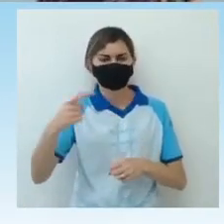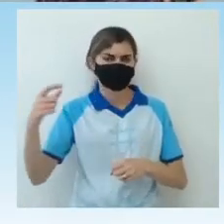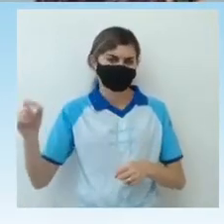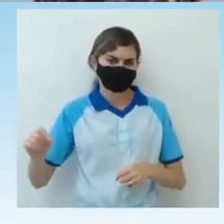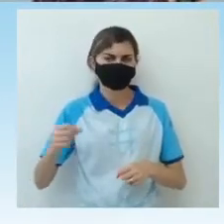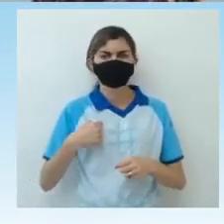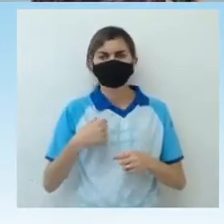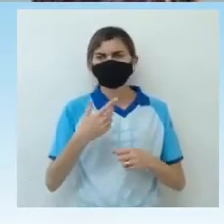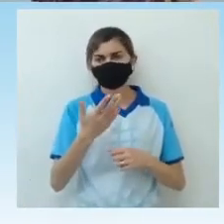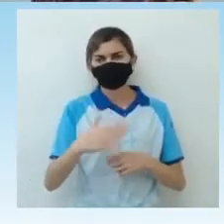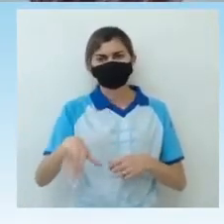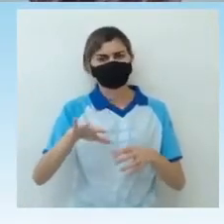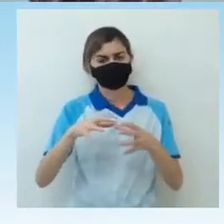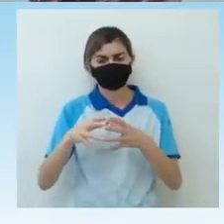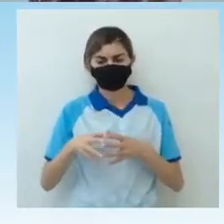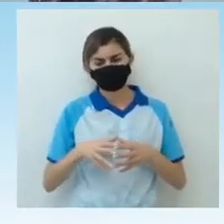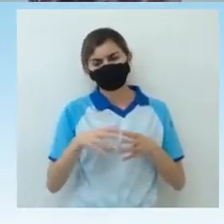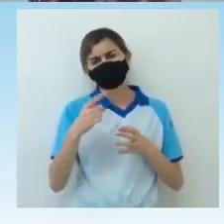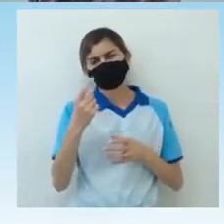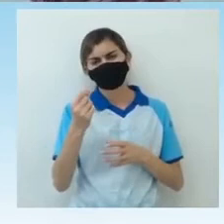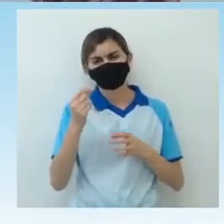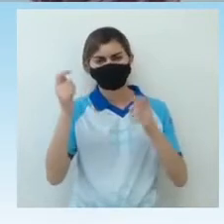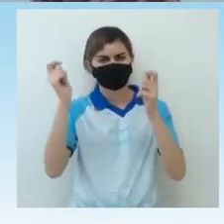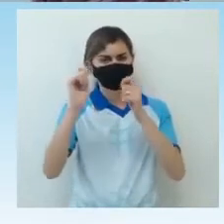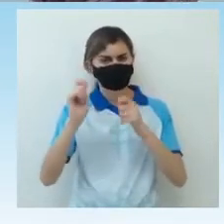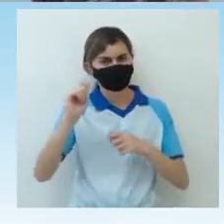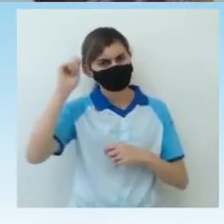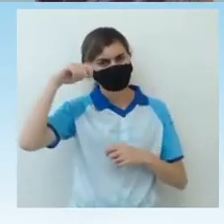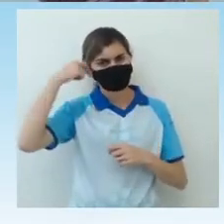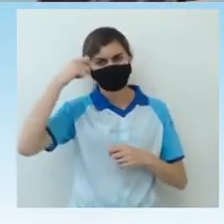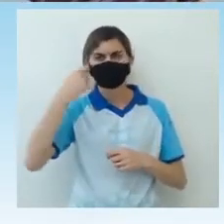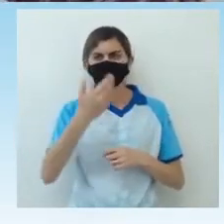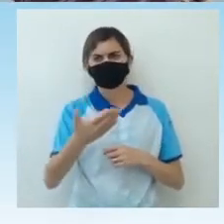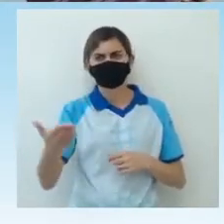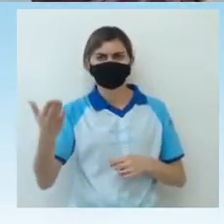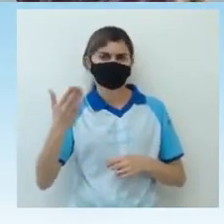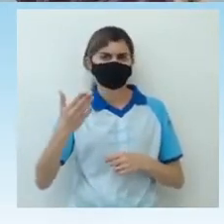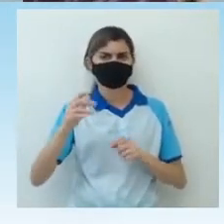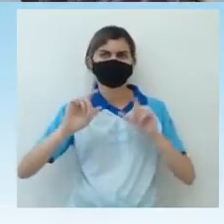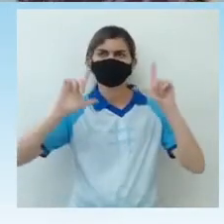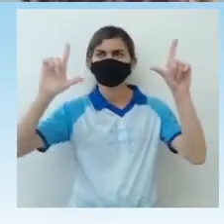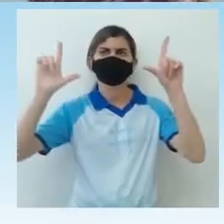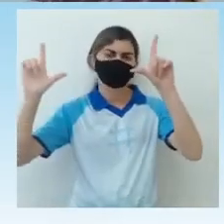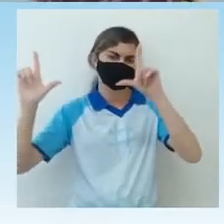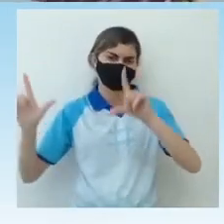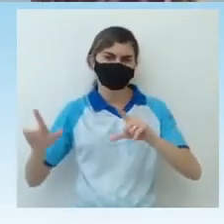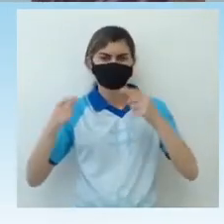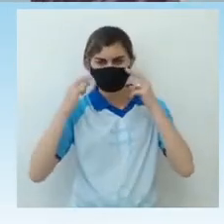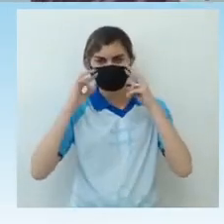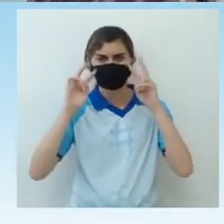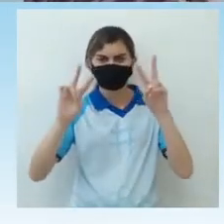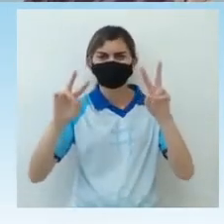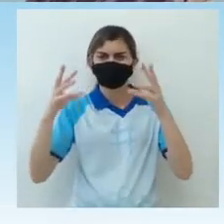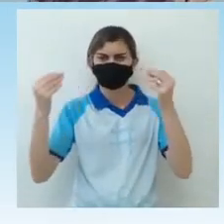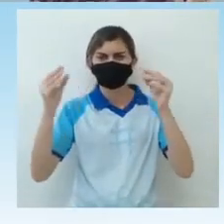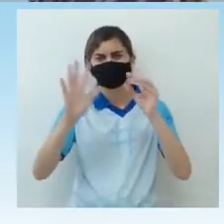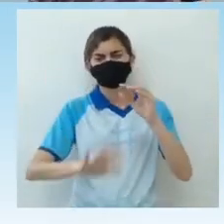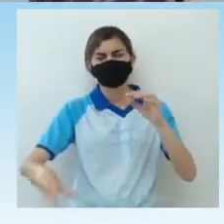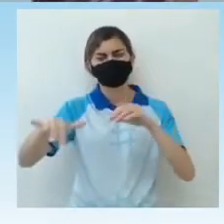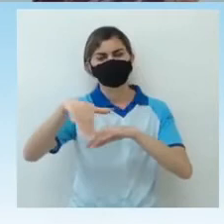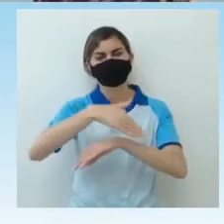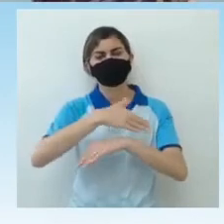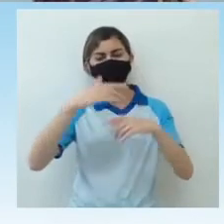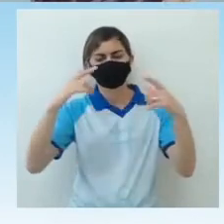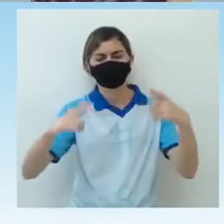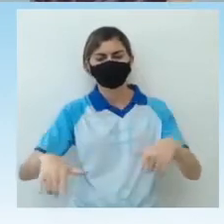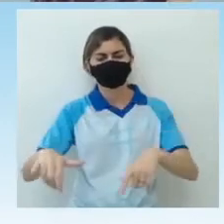Vogler, ele reúne um grupo de 20 artistas que colam lambe-lambes, que são aqueles cartazes, né, que a gente vê muito pelo espaço urbano, em